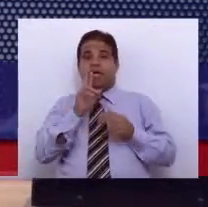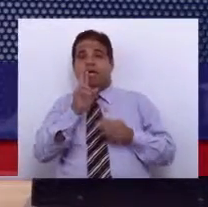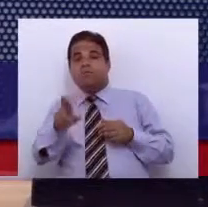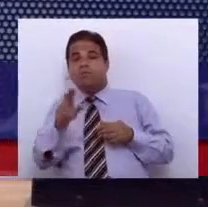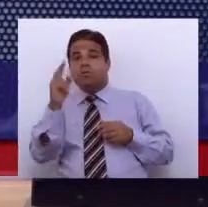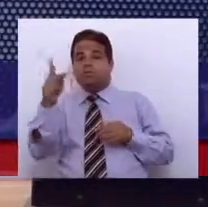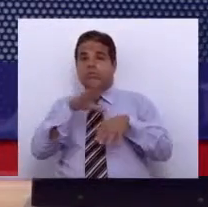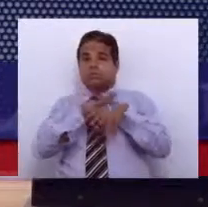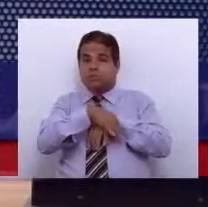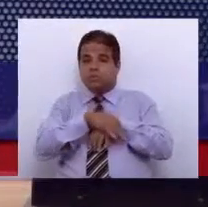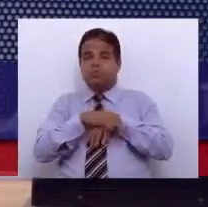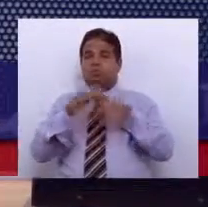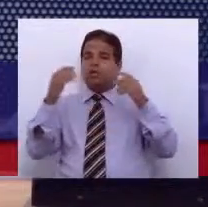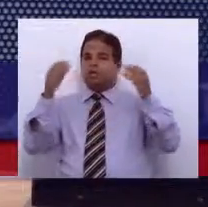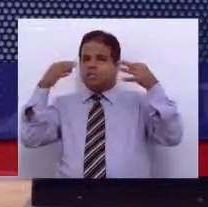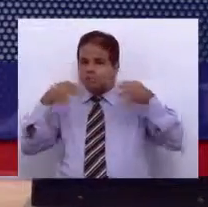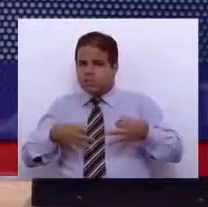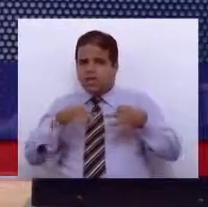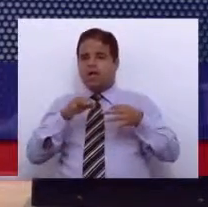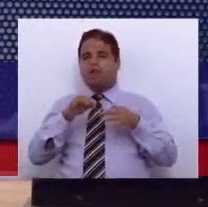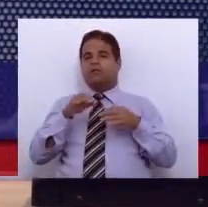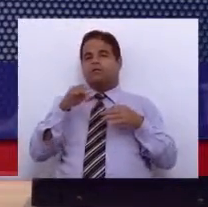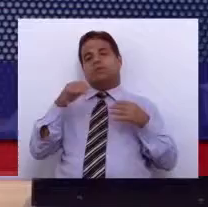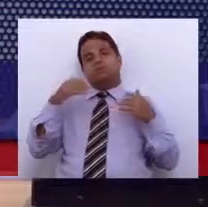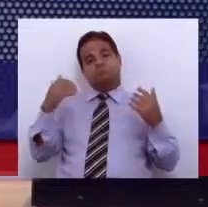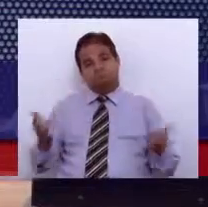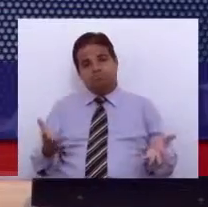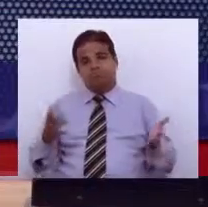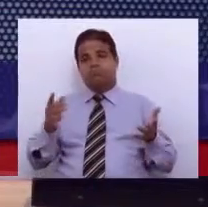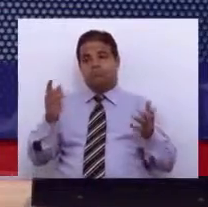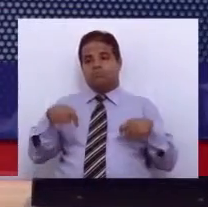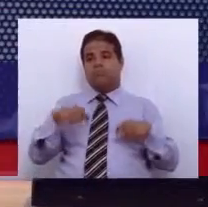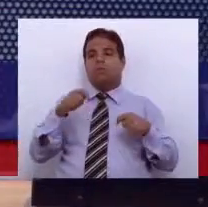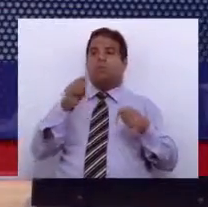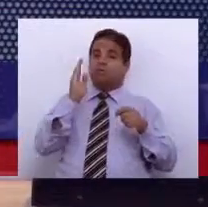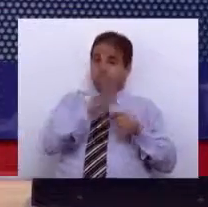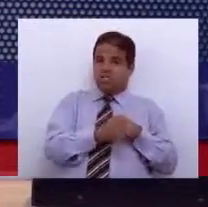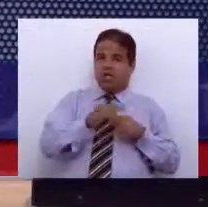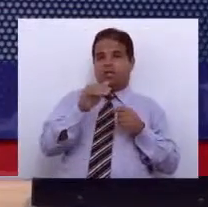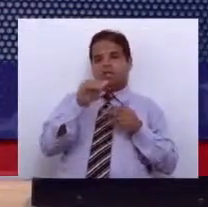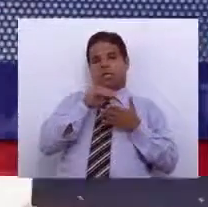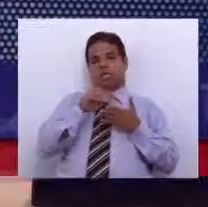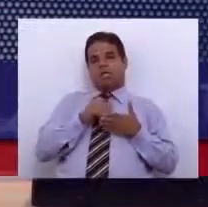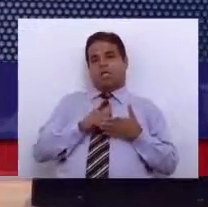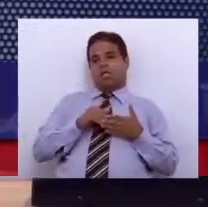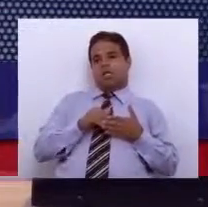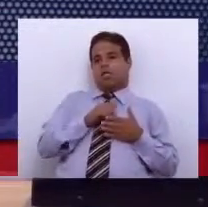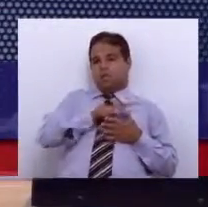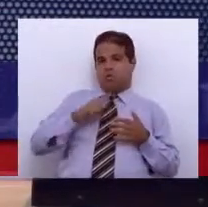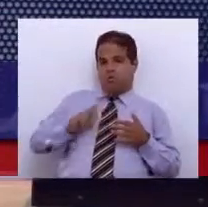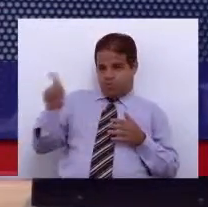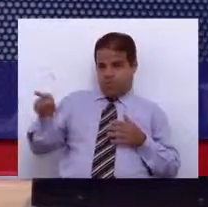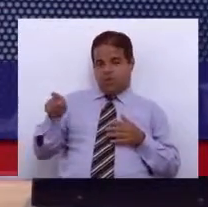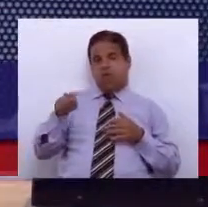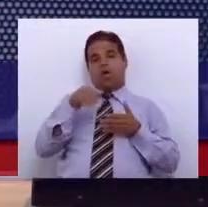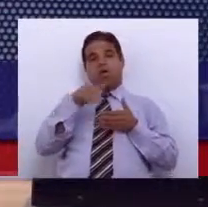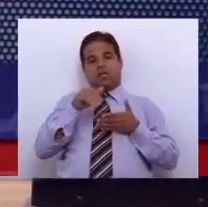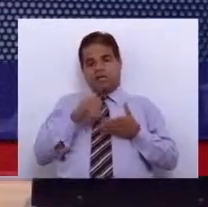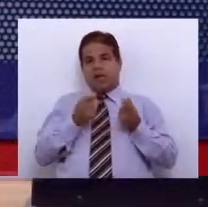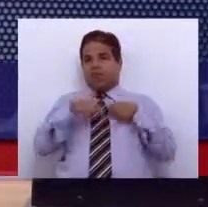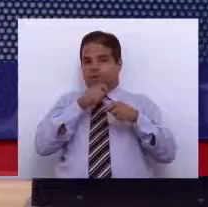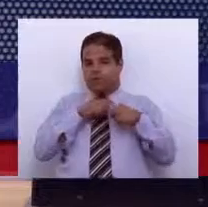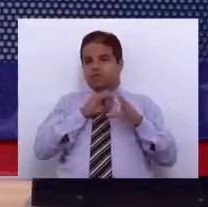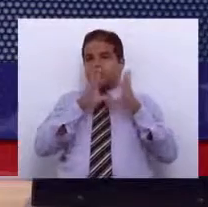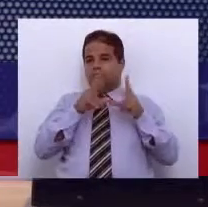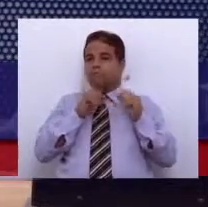segura precisa e correta para obter a secretaria de governo da secretaria de finanças possa segurar vereador com toda